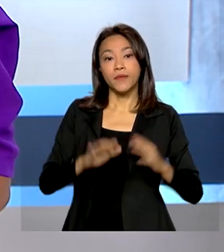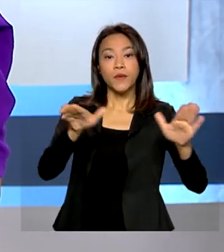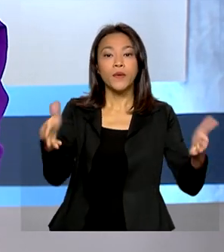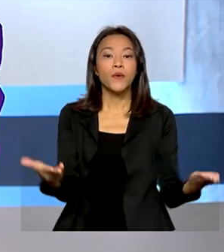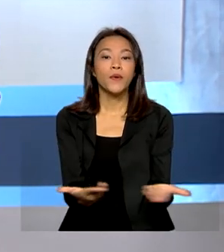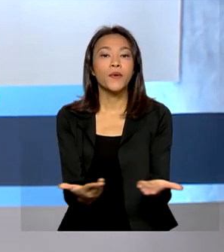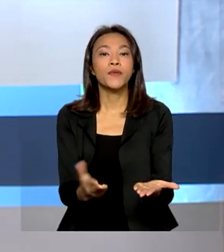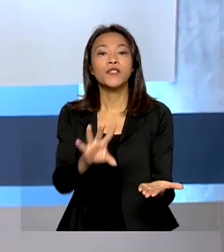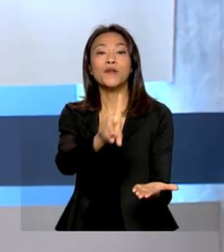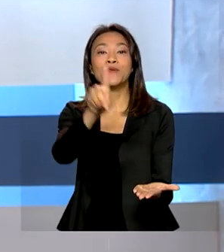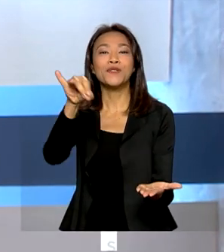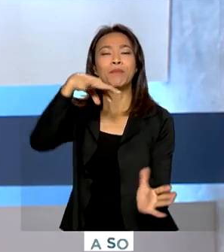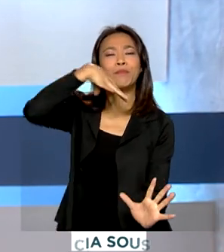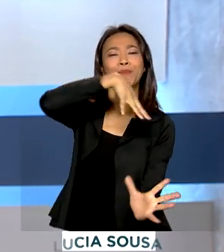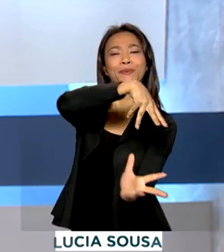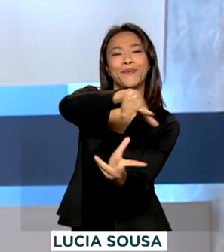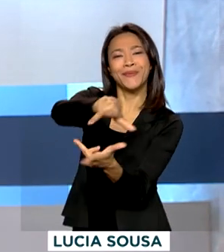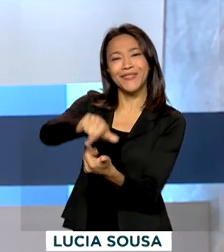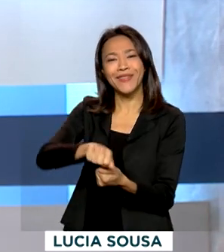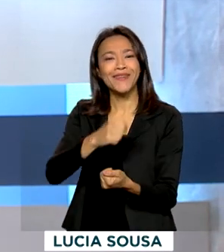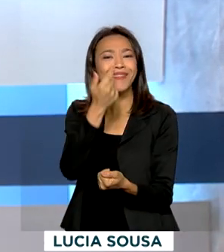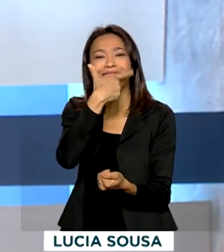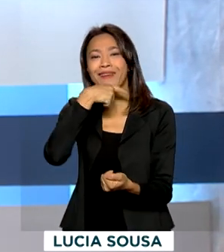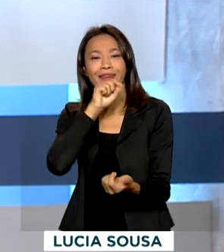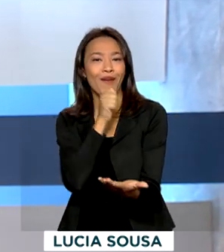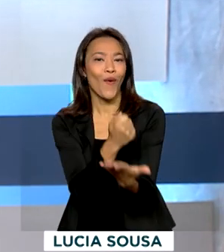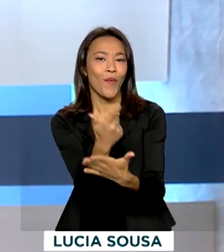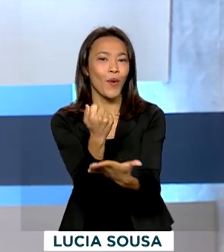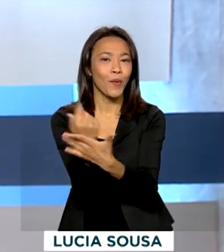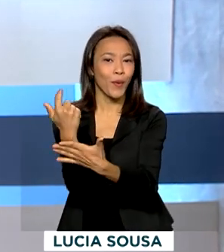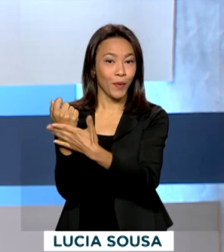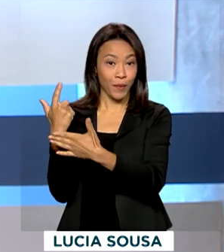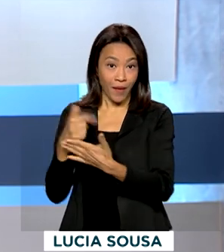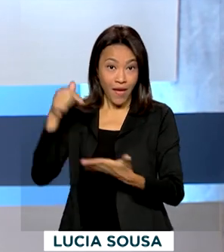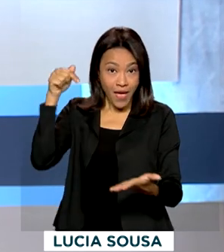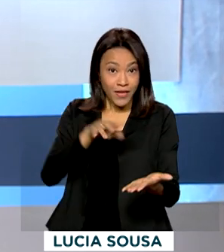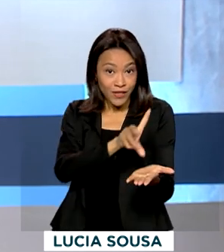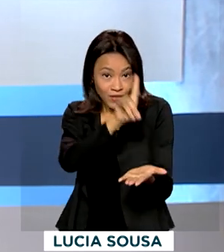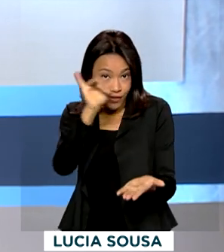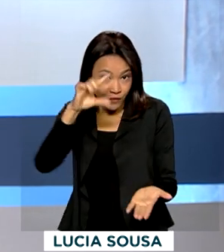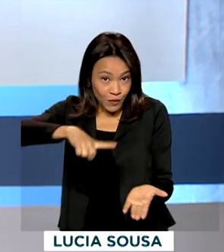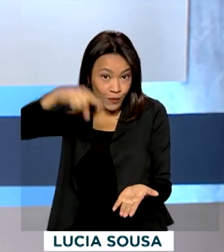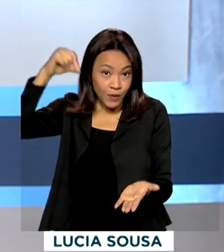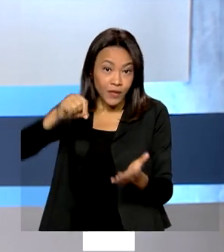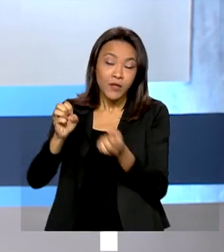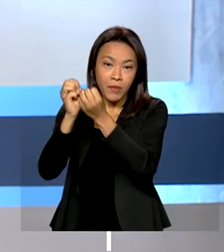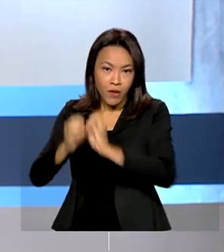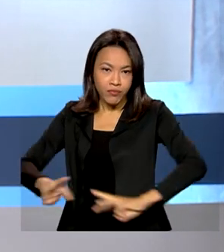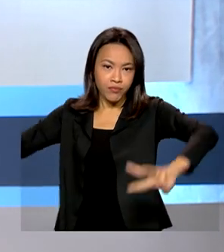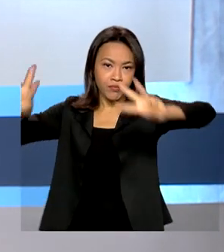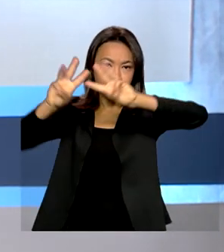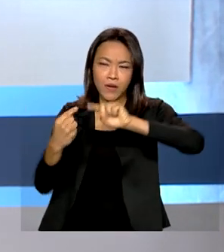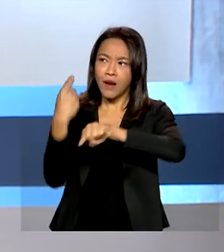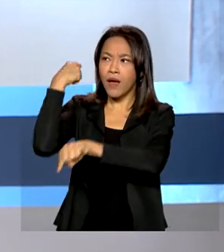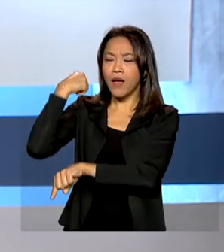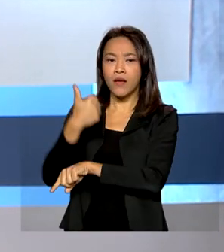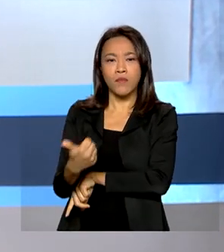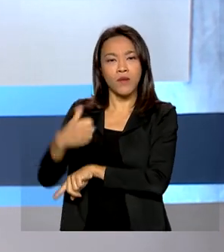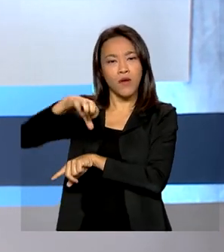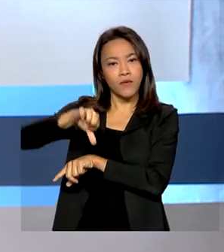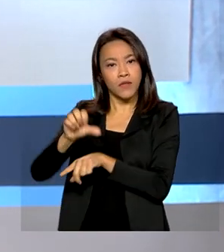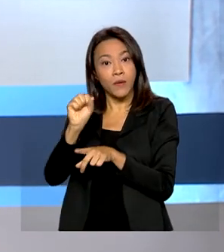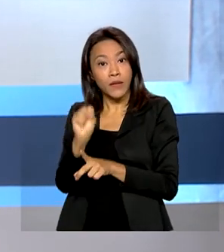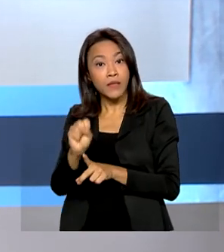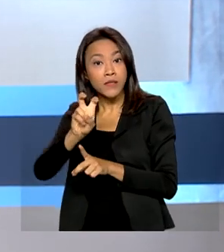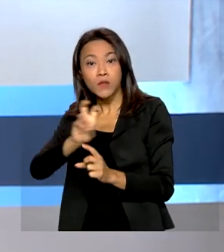Hoje é Dia Mundial do Consumidor. A data foi instituída pela Organização das Nações Unidas em 1985